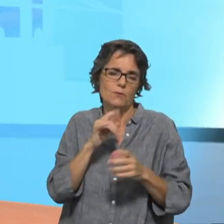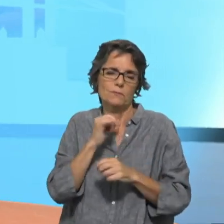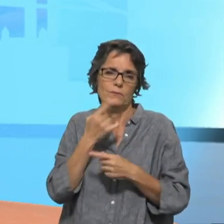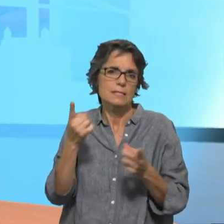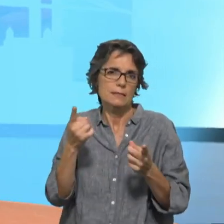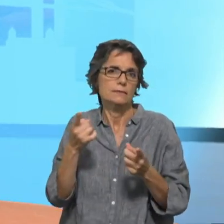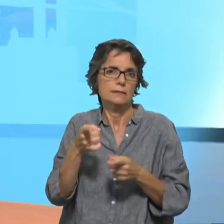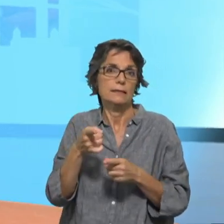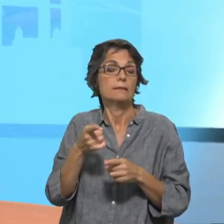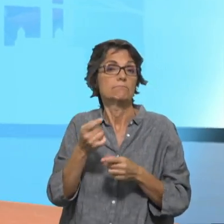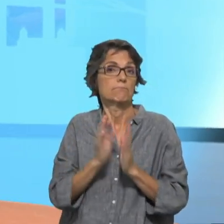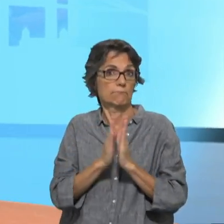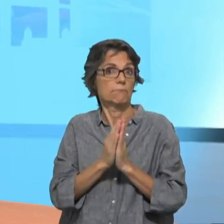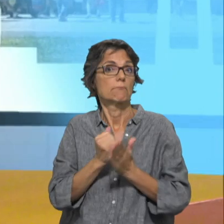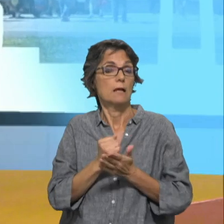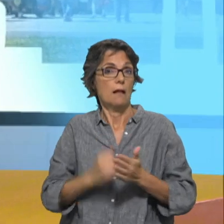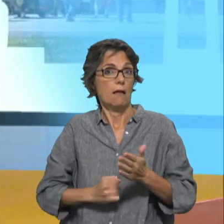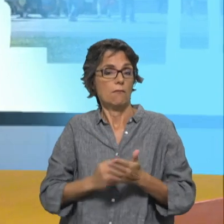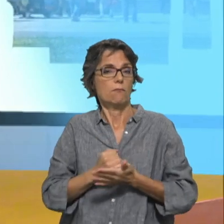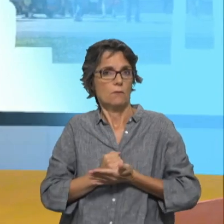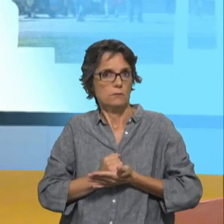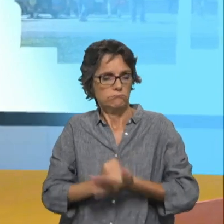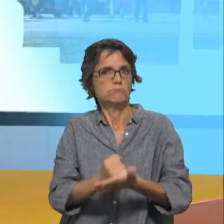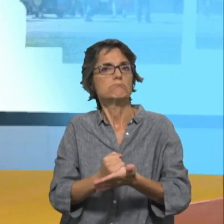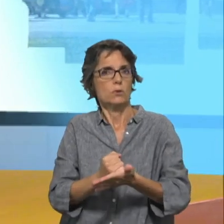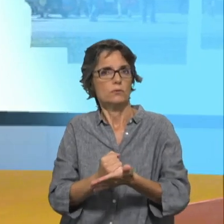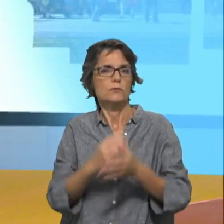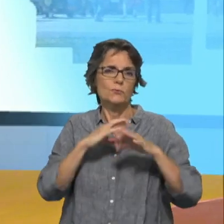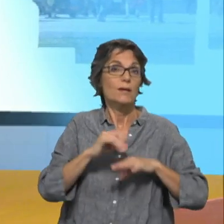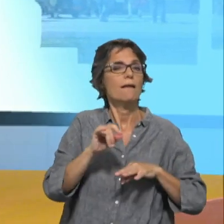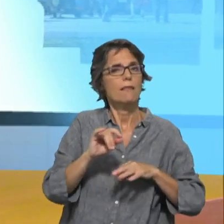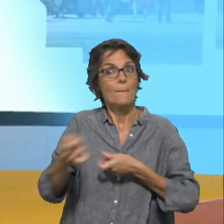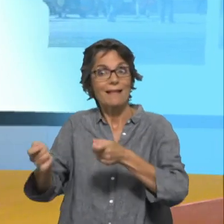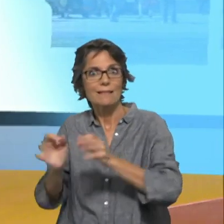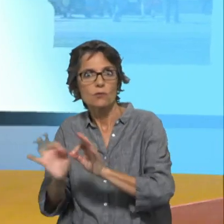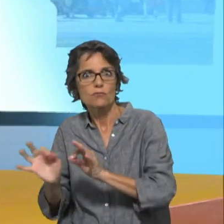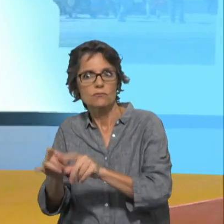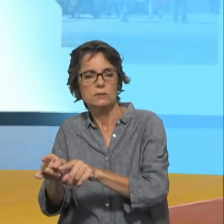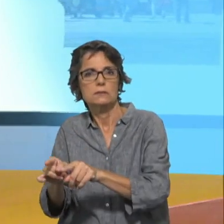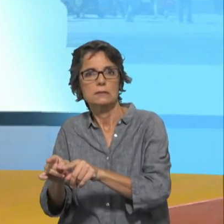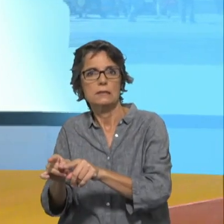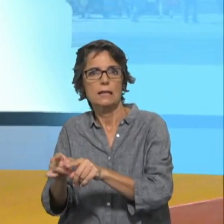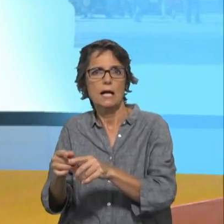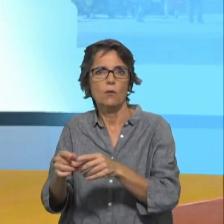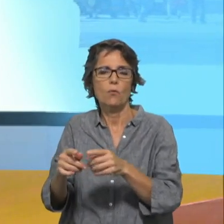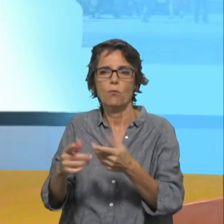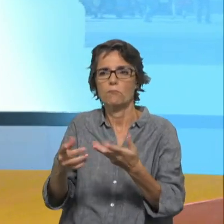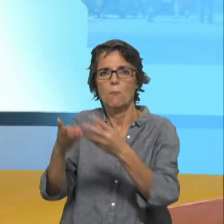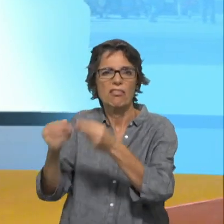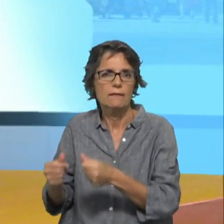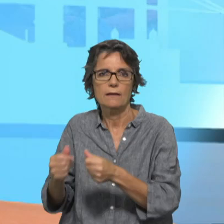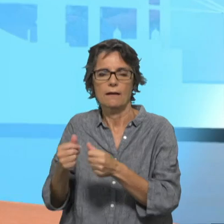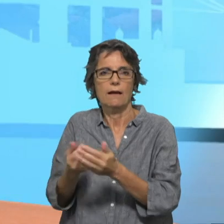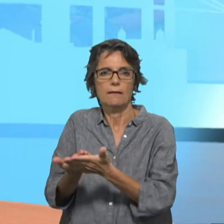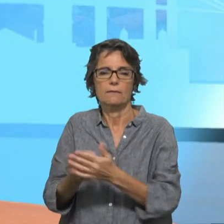facto, a Igreja também apoiou, não só espiritualmente, mas também logisticamente, a resistência timorense. O acolhimento de